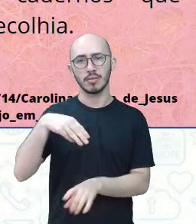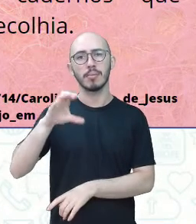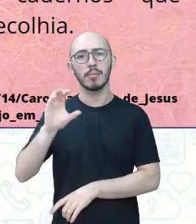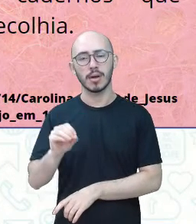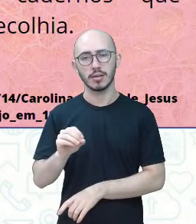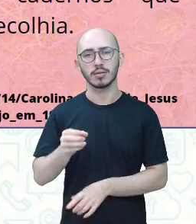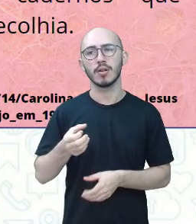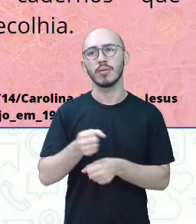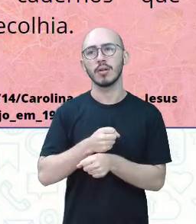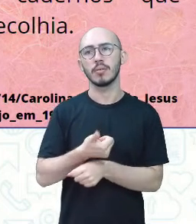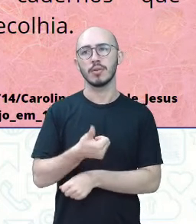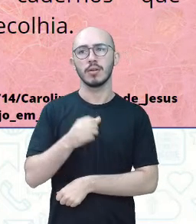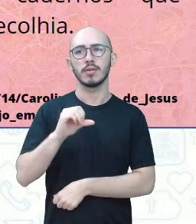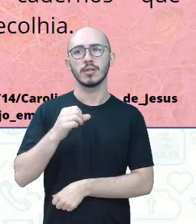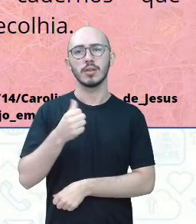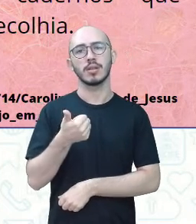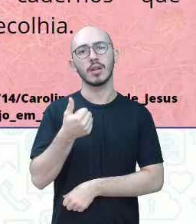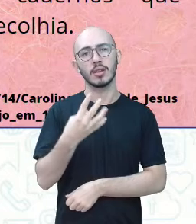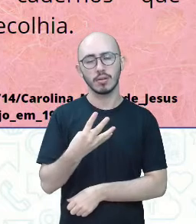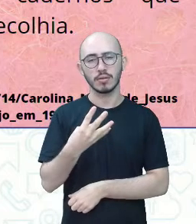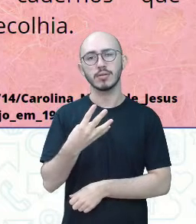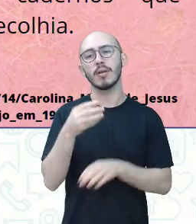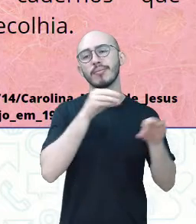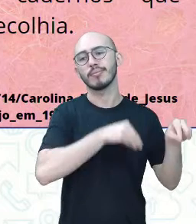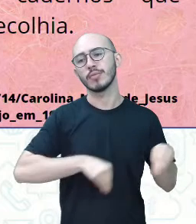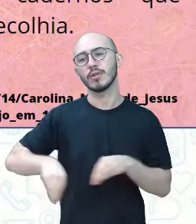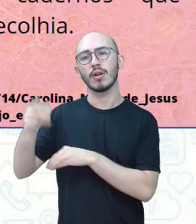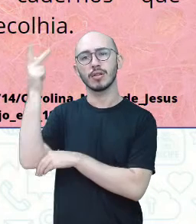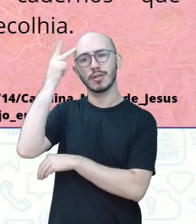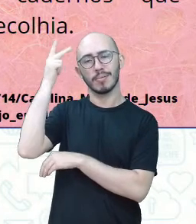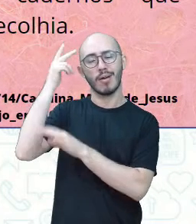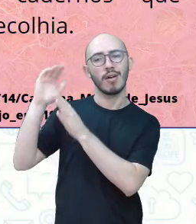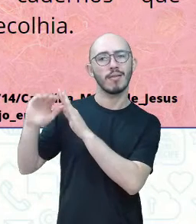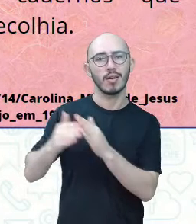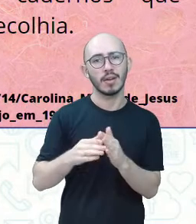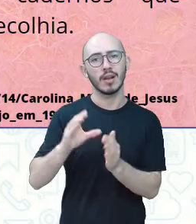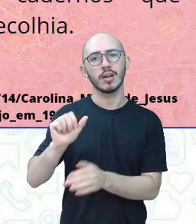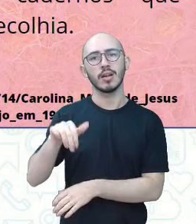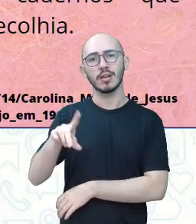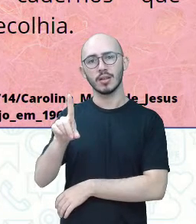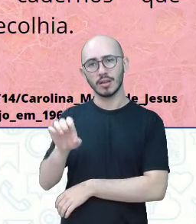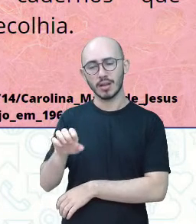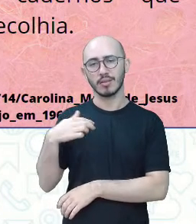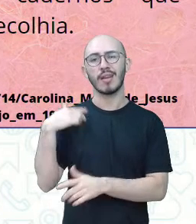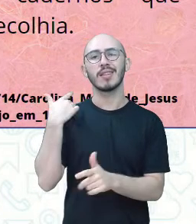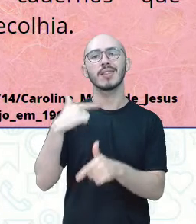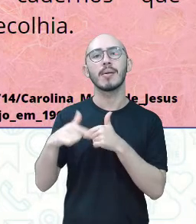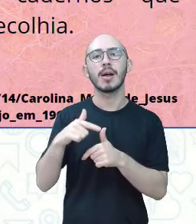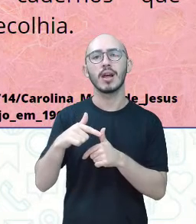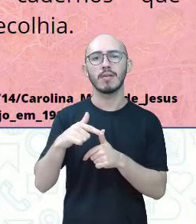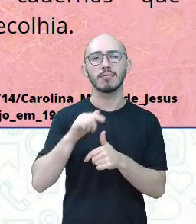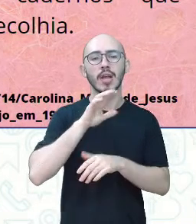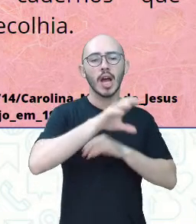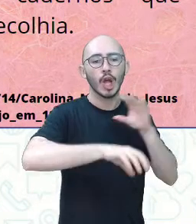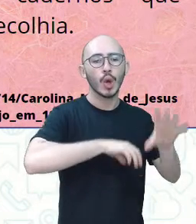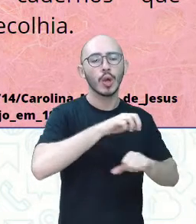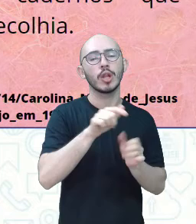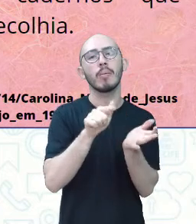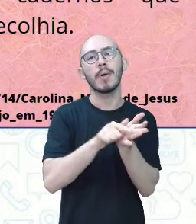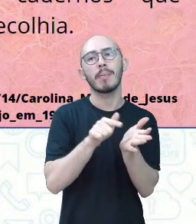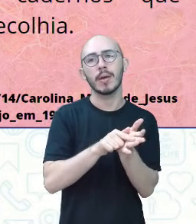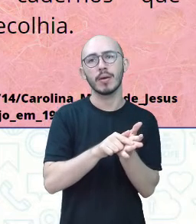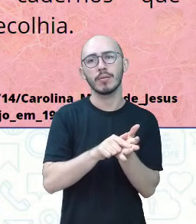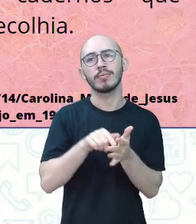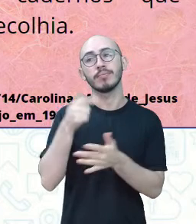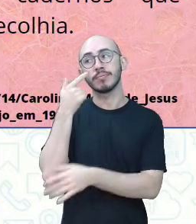1914, mudou-se para a favela do Canidé, em São Paulo, trabalhava como catadora de papel e, o mais importante, é uma das